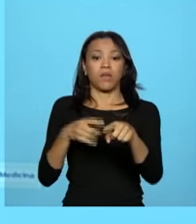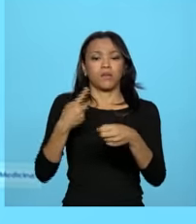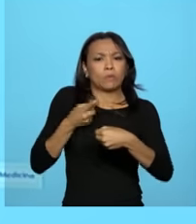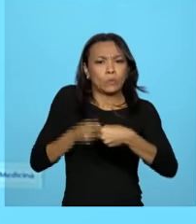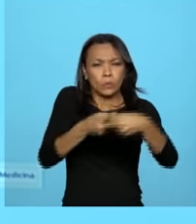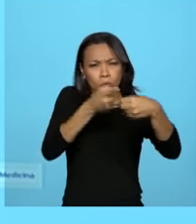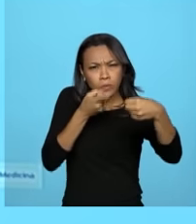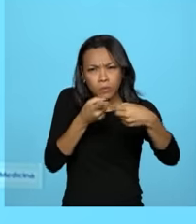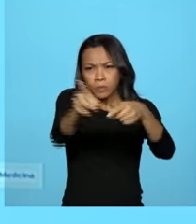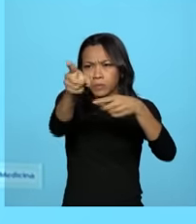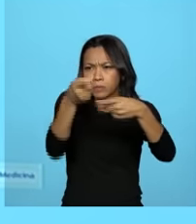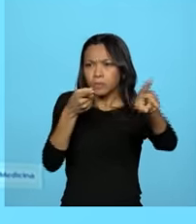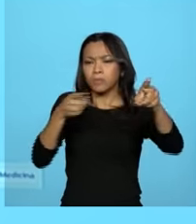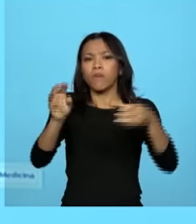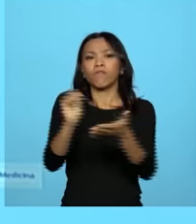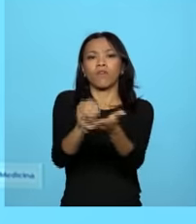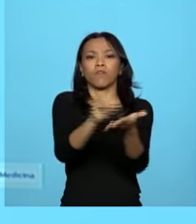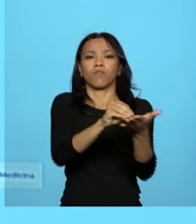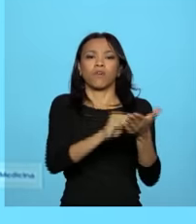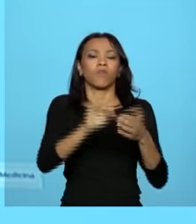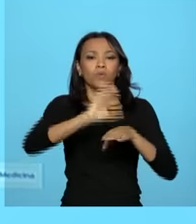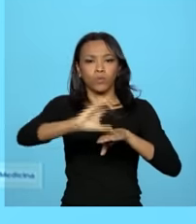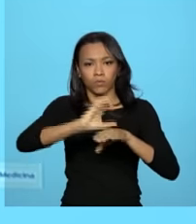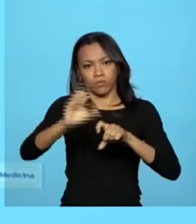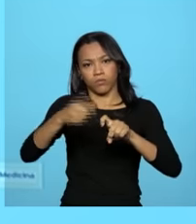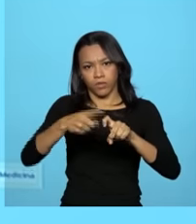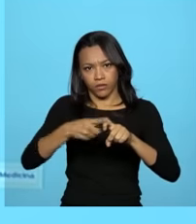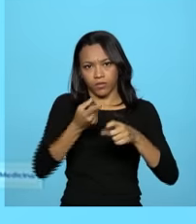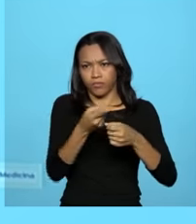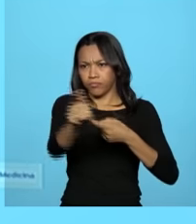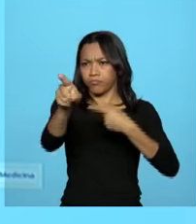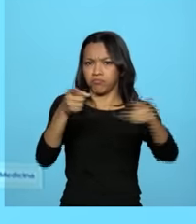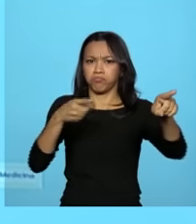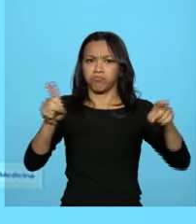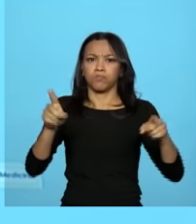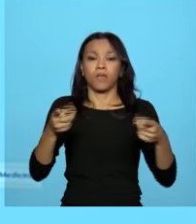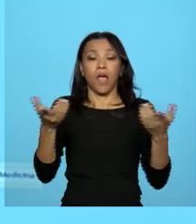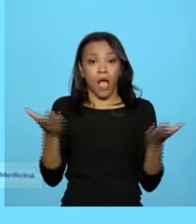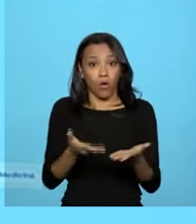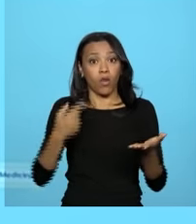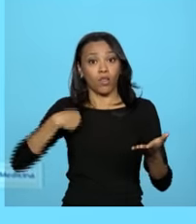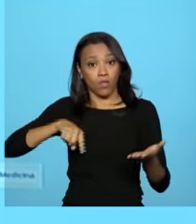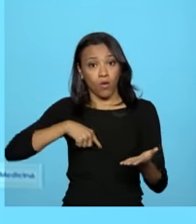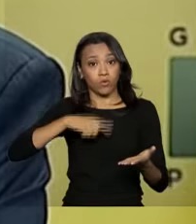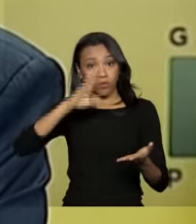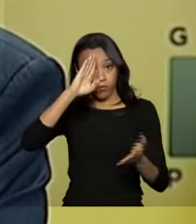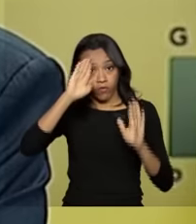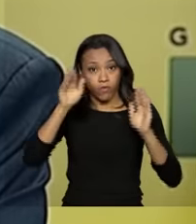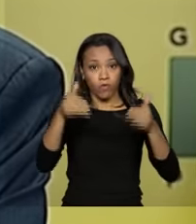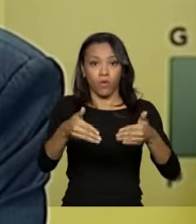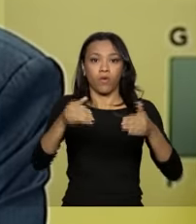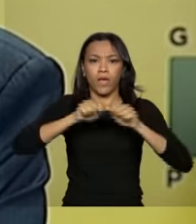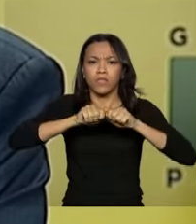ficou faltosa. Interiorizar se tornou então uma prioridade nossa.